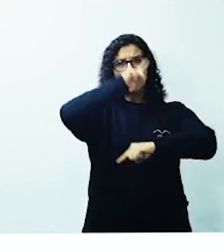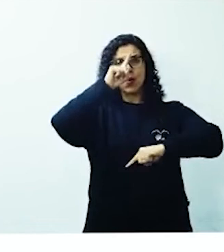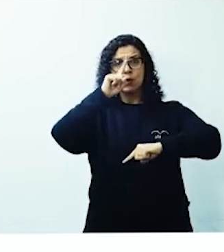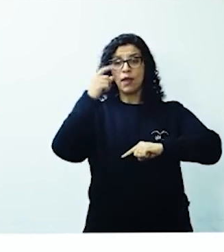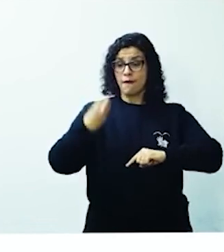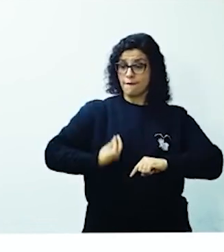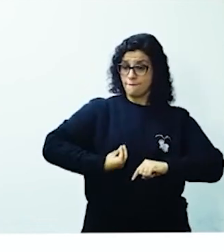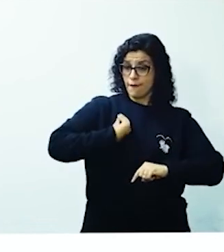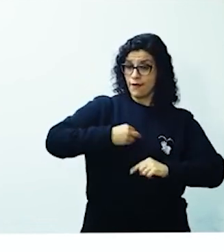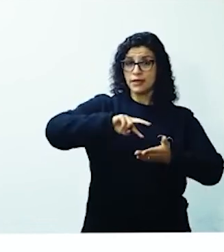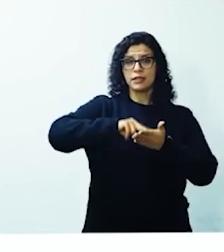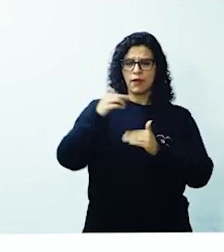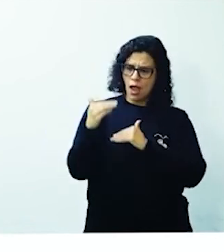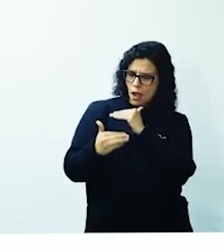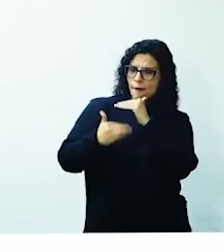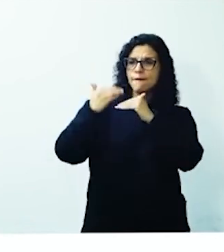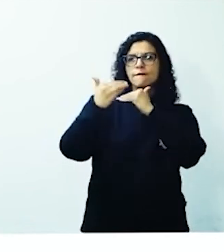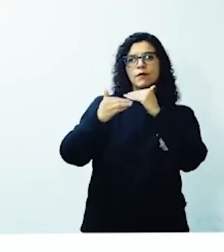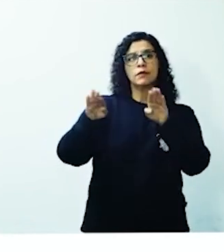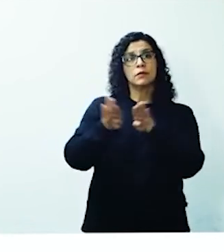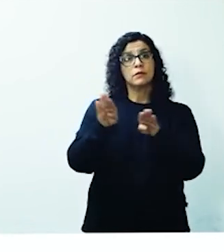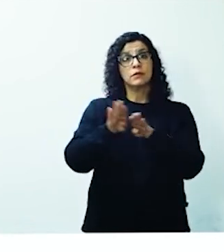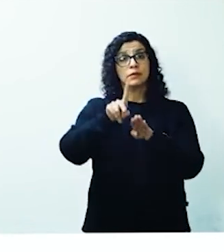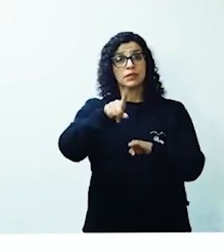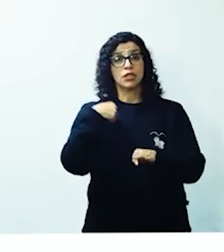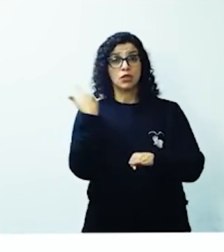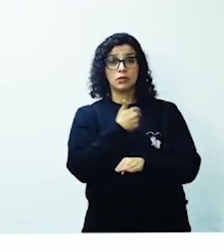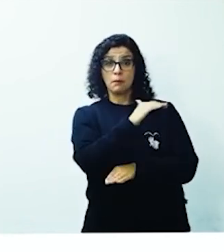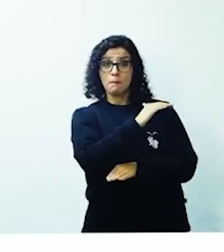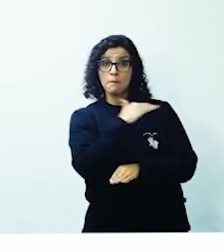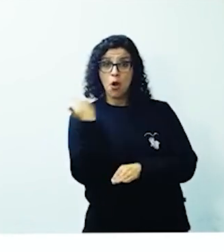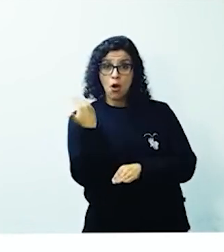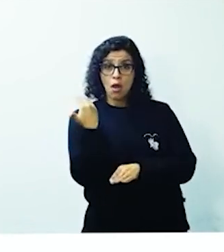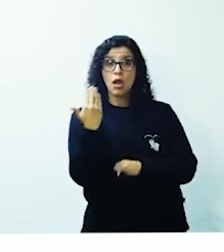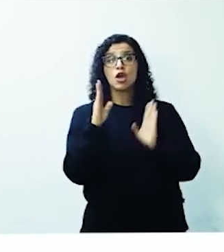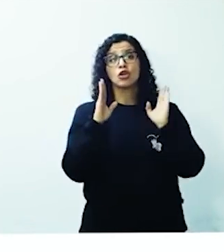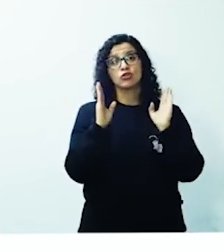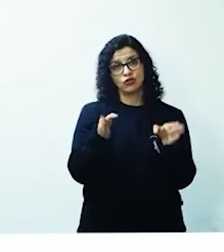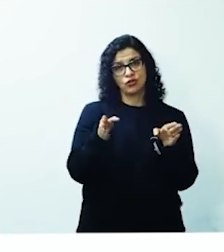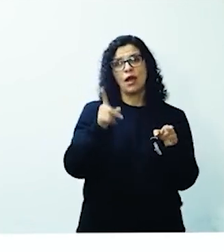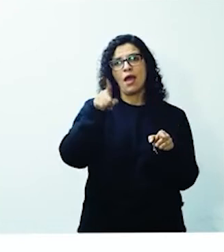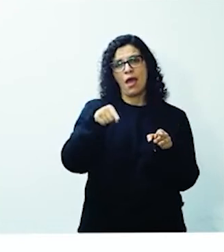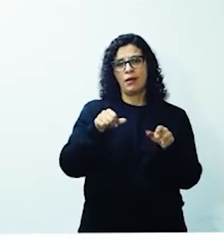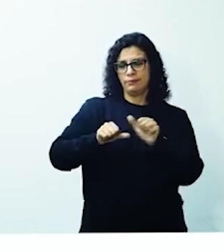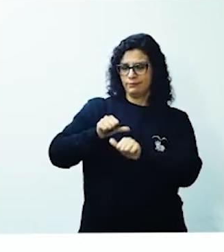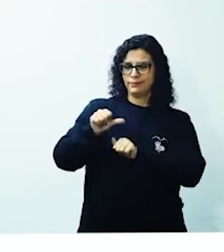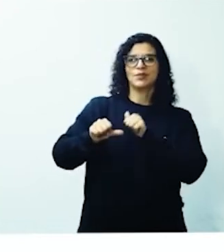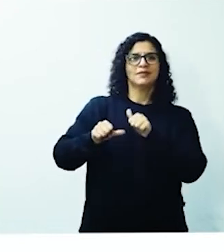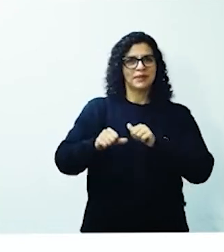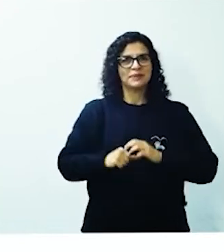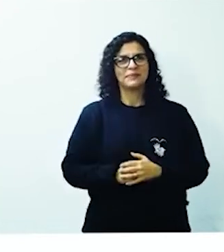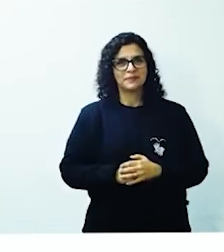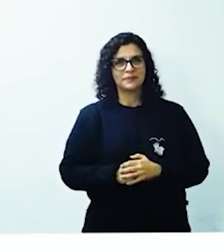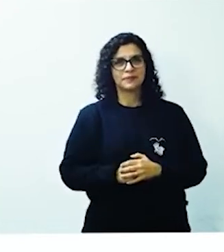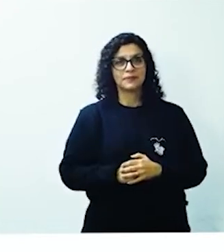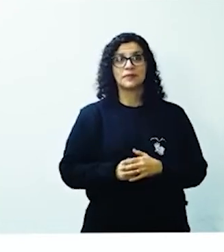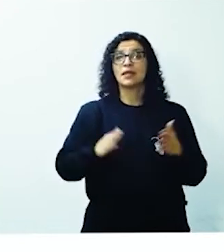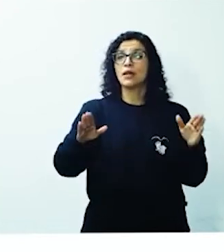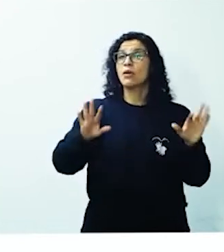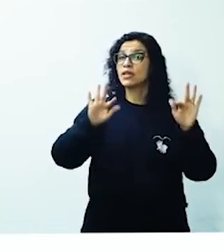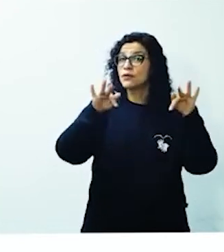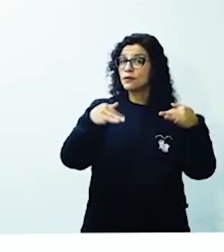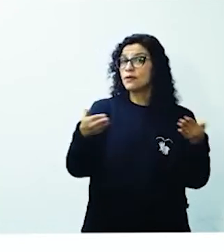Viver é evoluir. E ao deixar de existir, até morrer é mudar. E